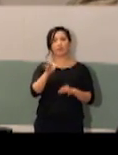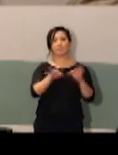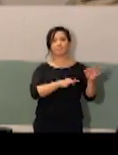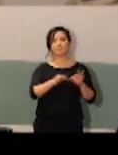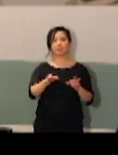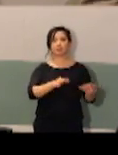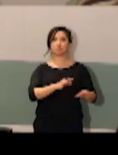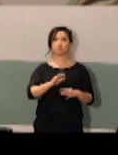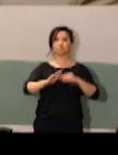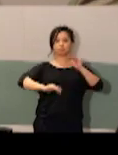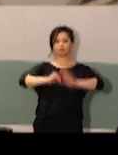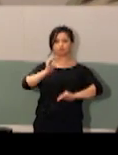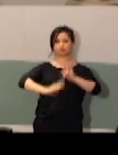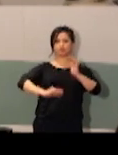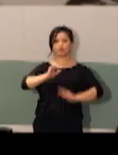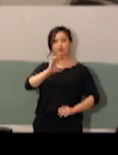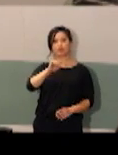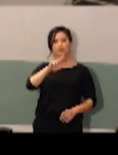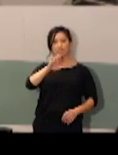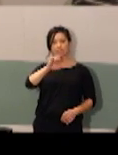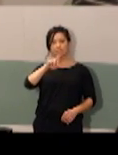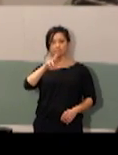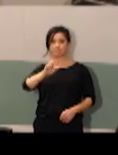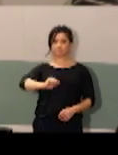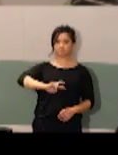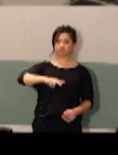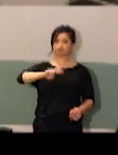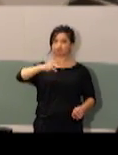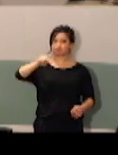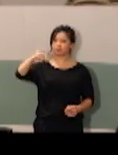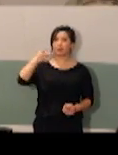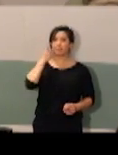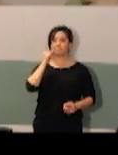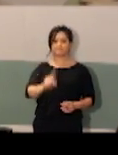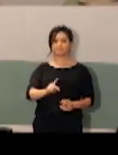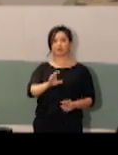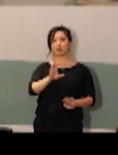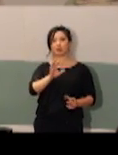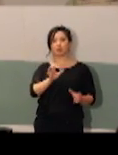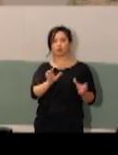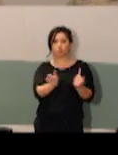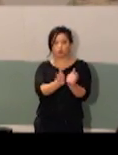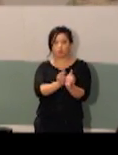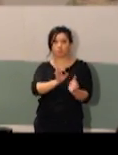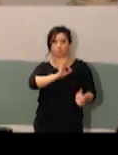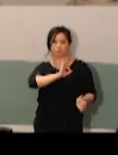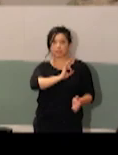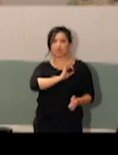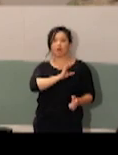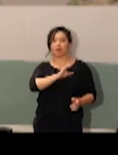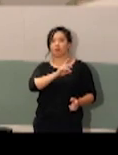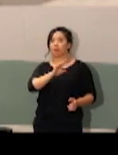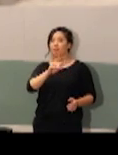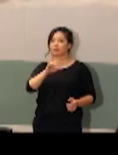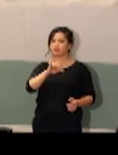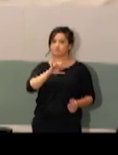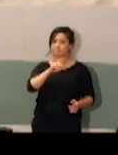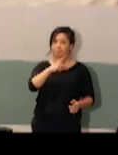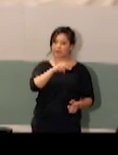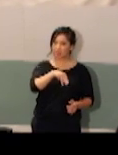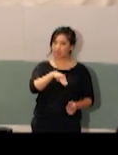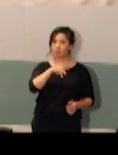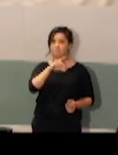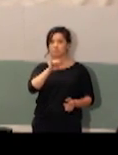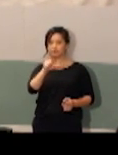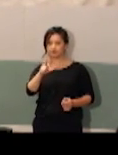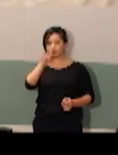e os policiais civis, que foram desrespeitados, estão desmotivados. Mais grave, estão sem